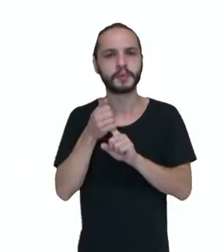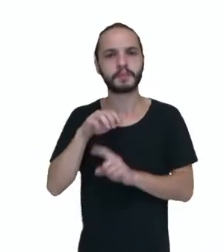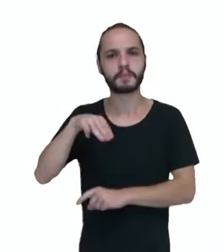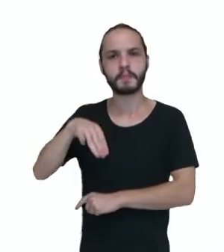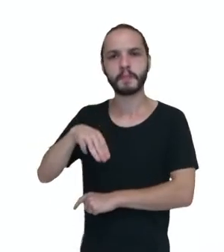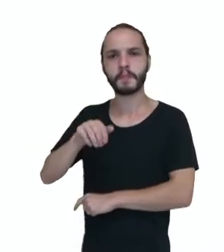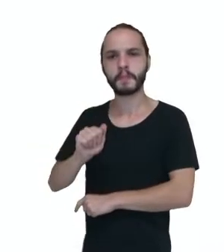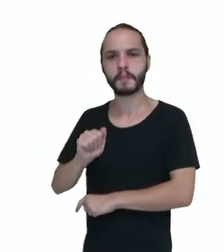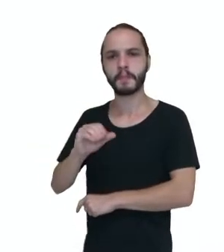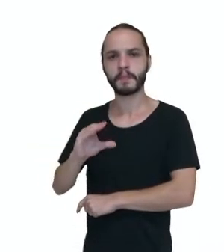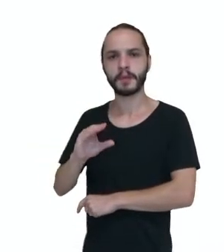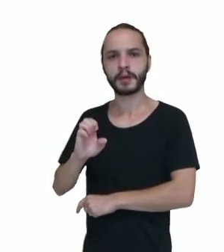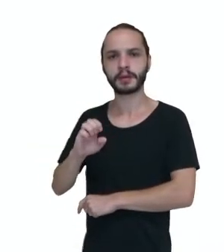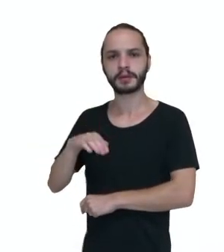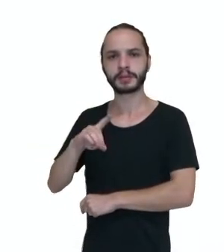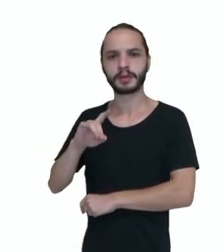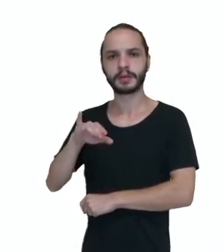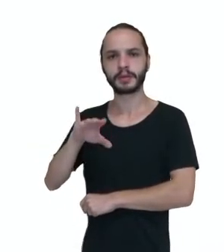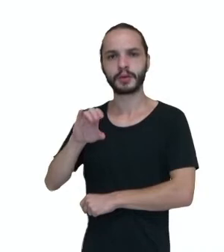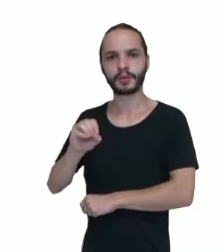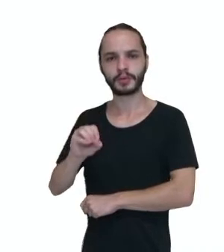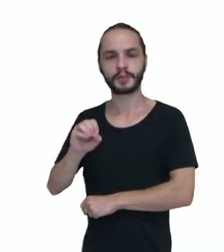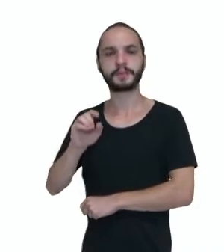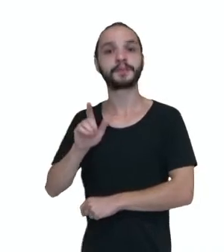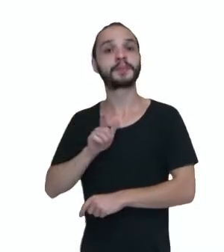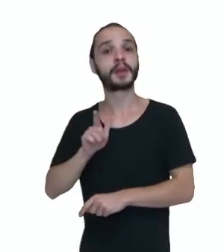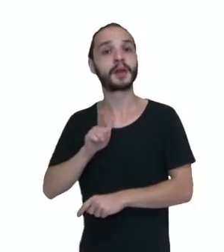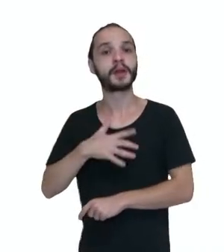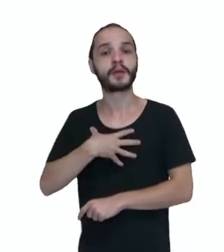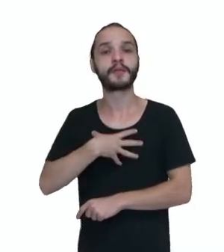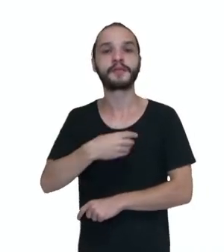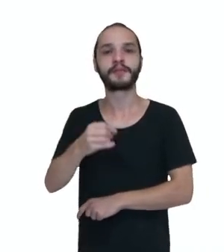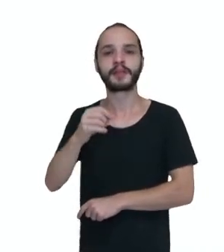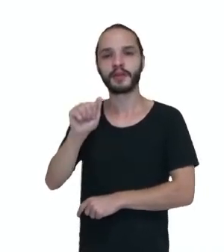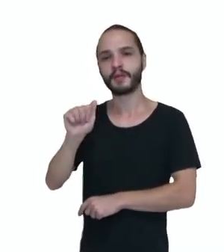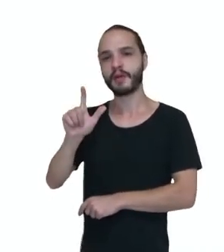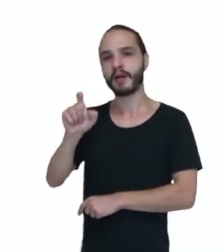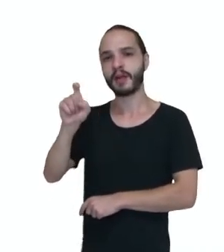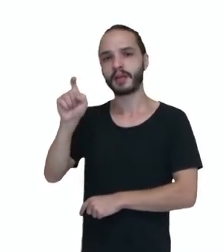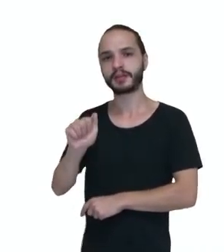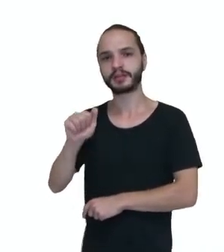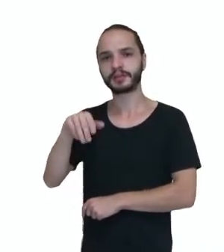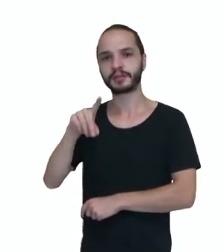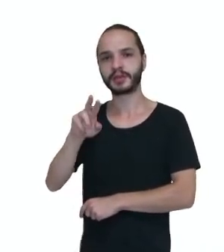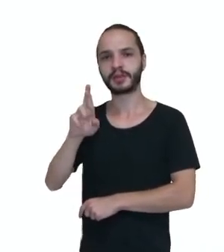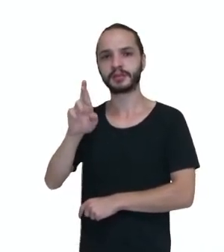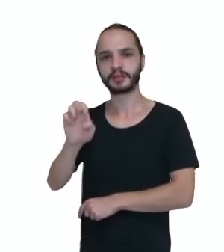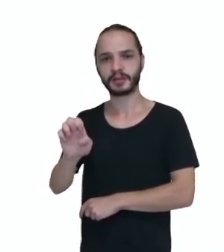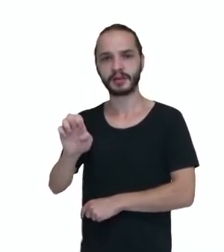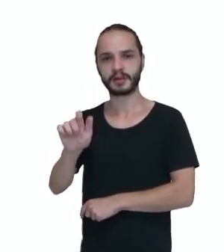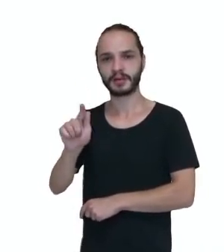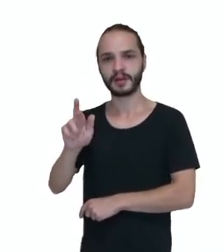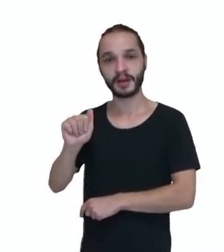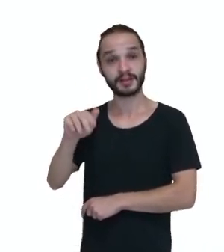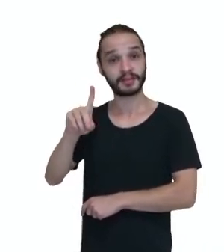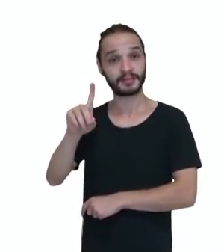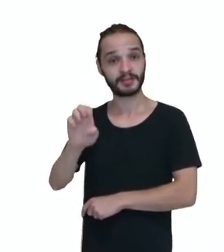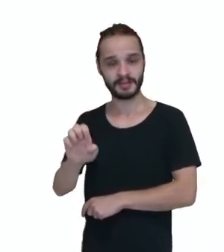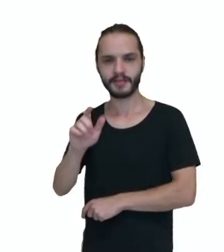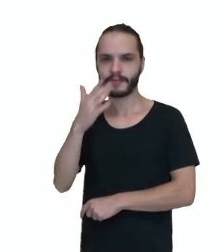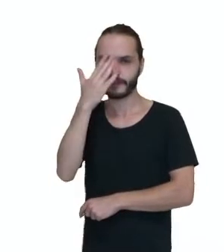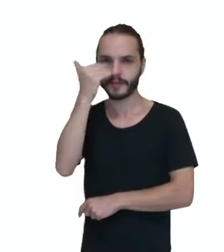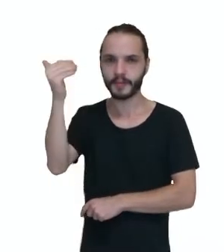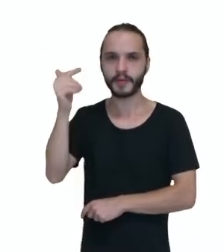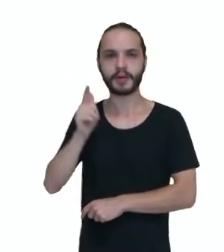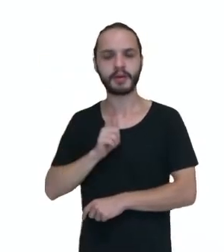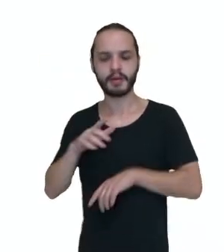filho mais que famoso, Alexandre o Grande. Alexandre levou o Império Macedônico, estendeu as fronteiras do seu